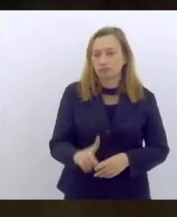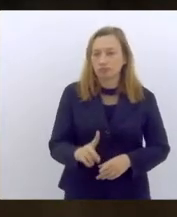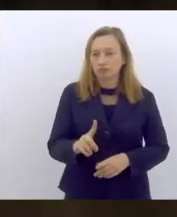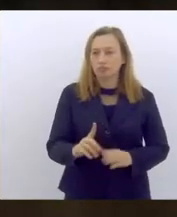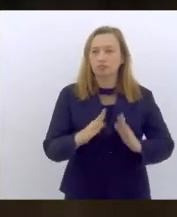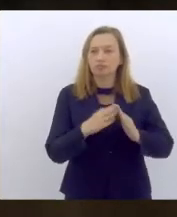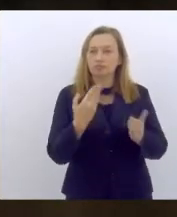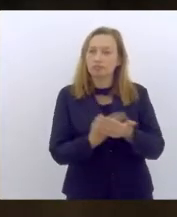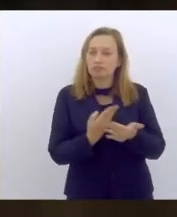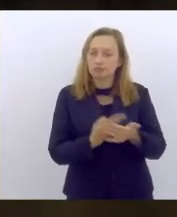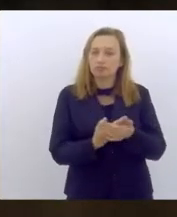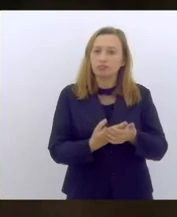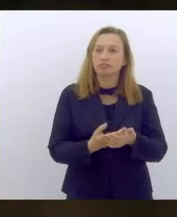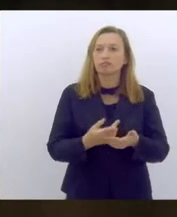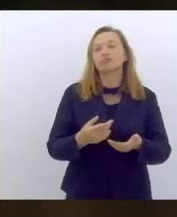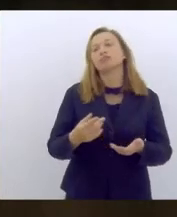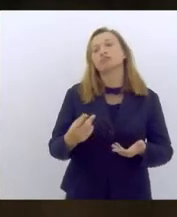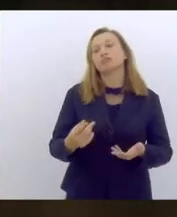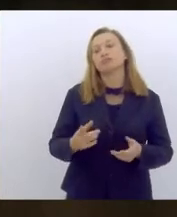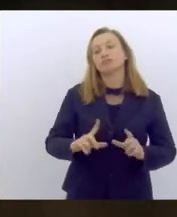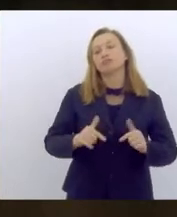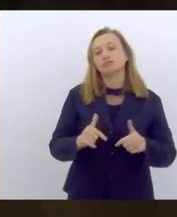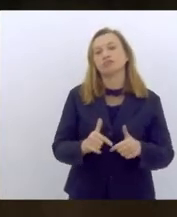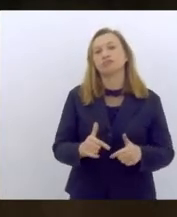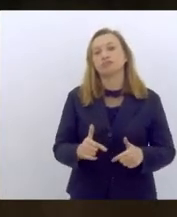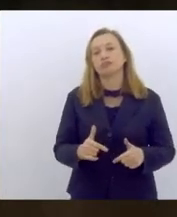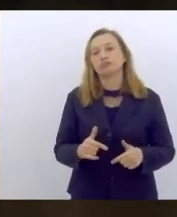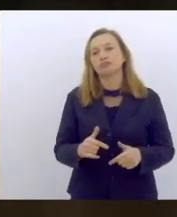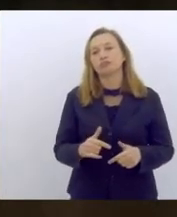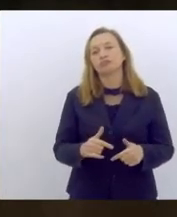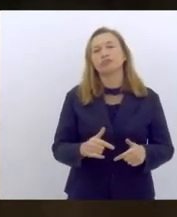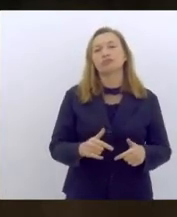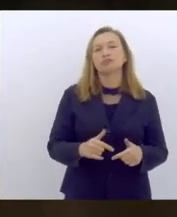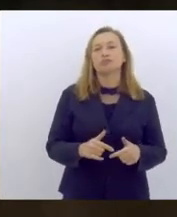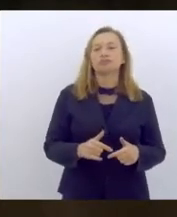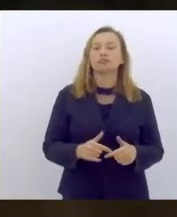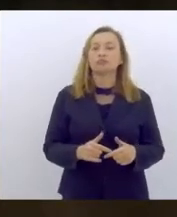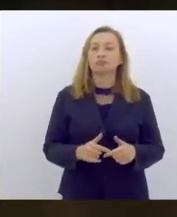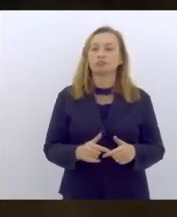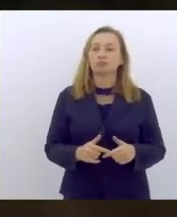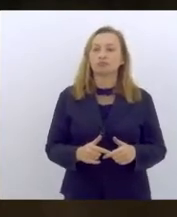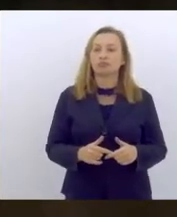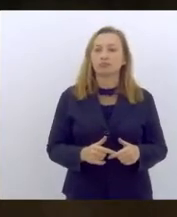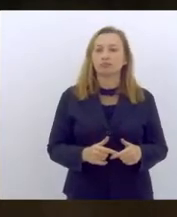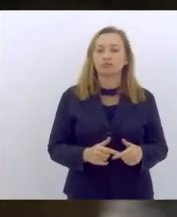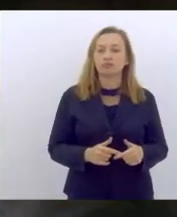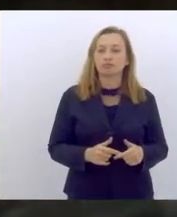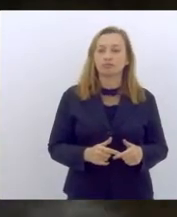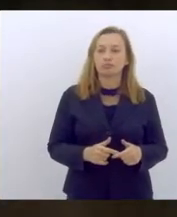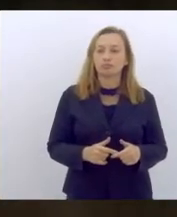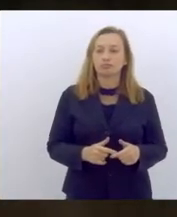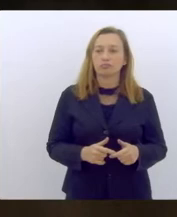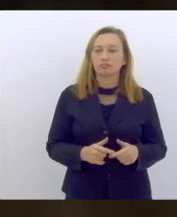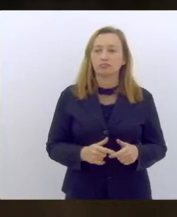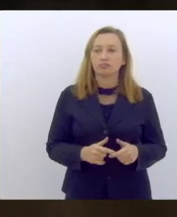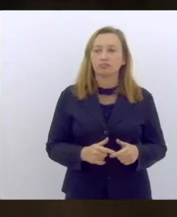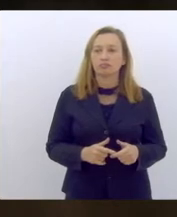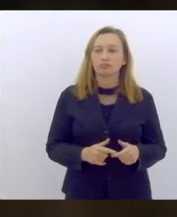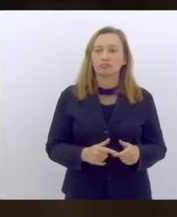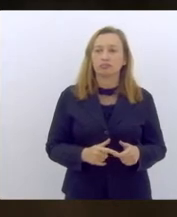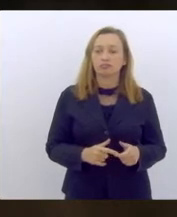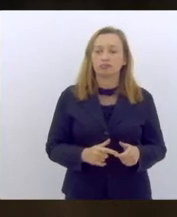ensino deverá tomar as necessárias providências as necessárias deverá tomar as ações